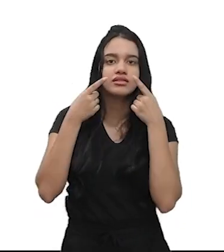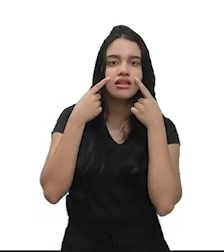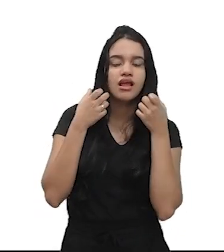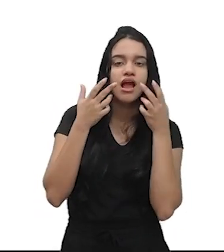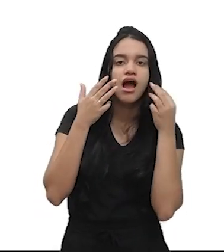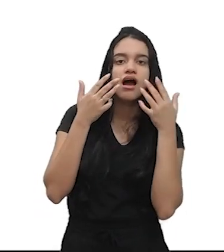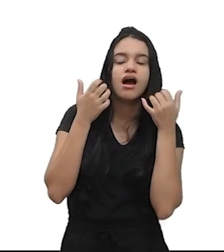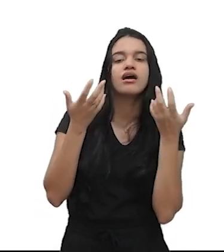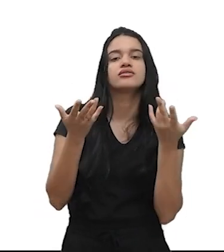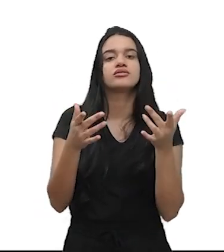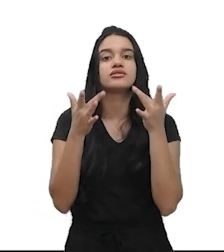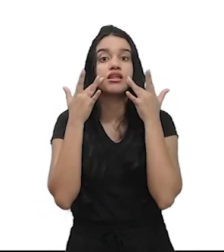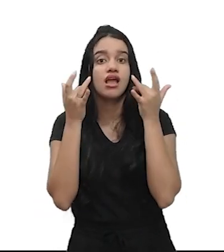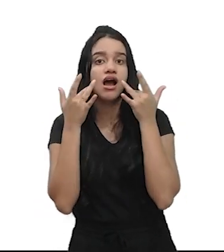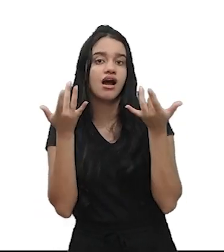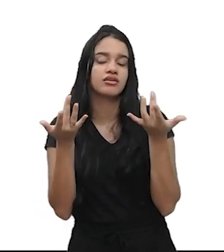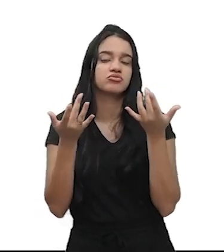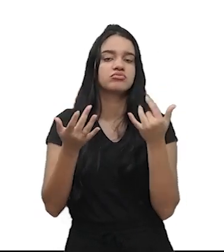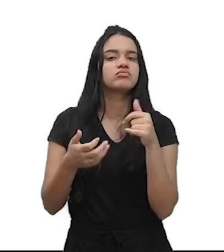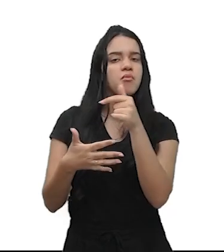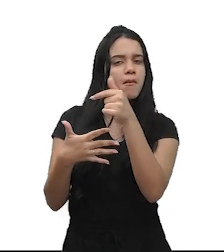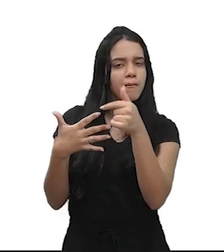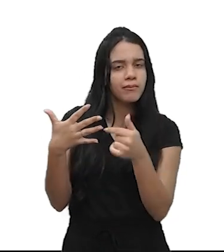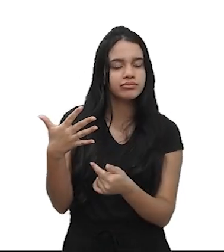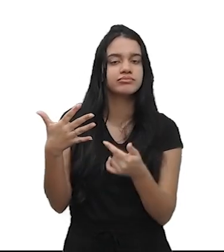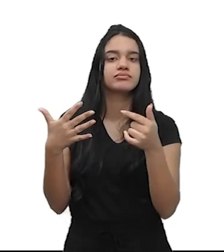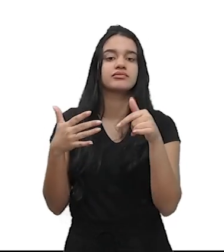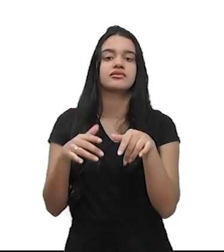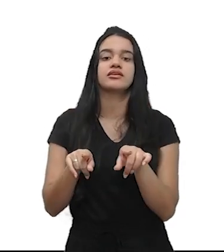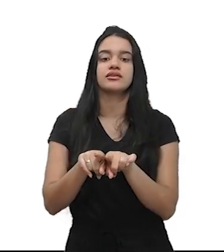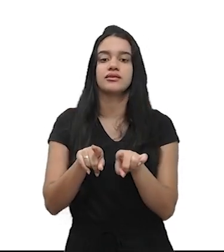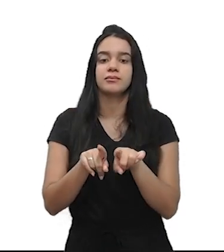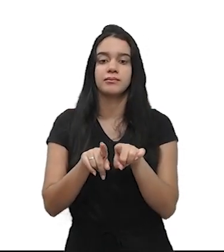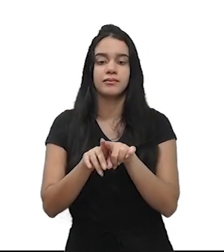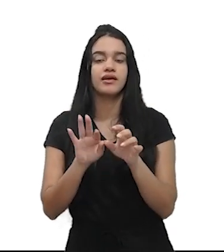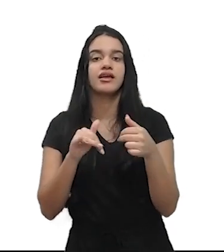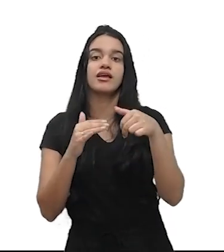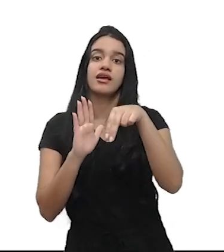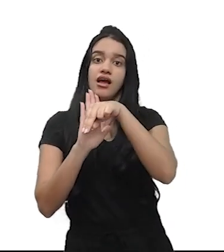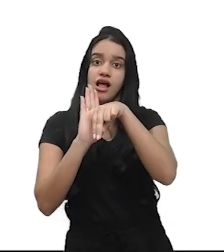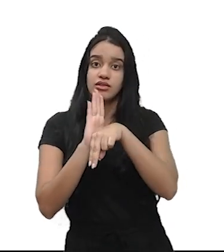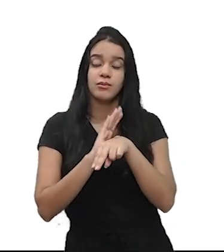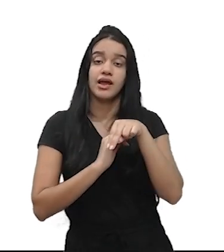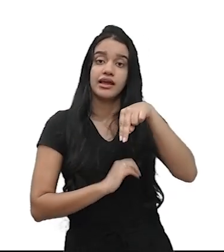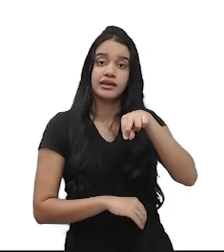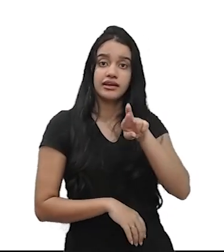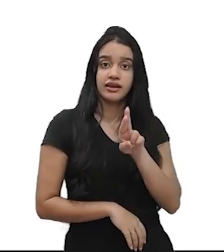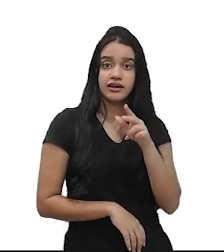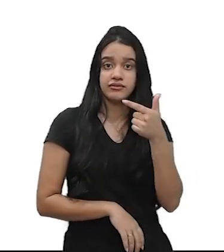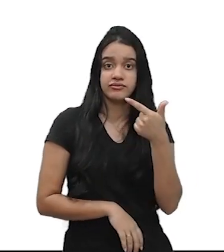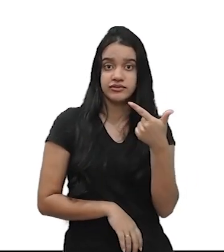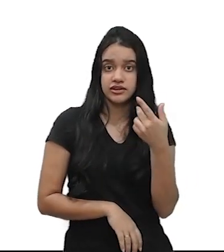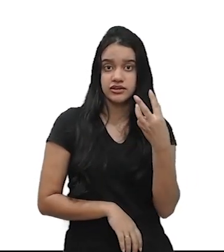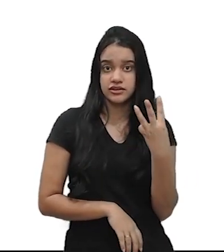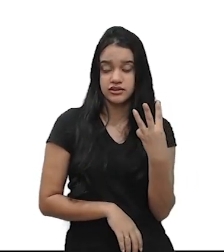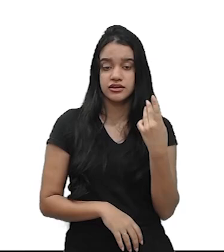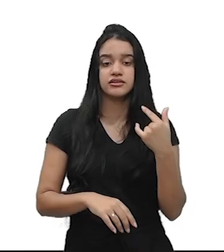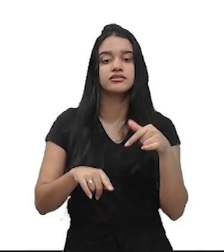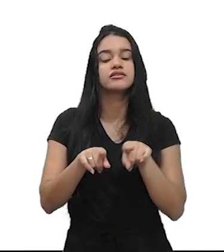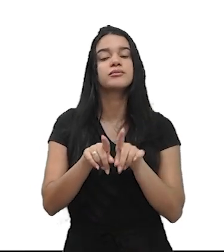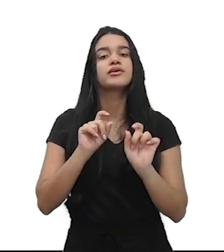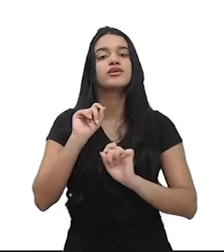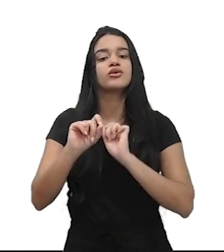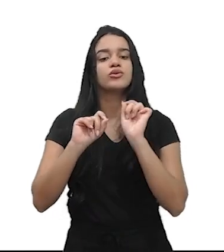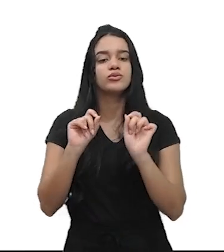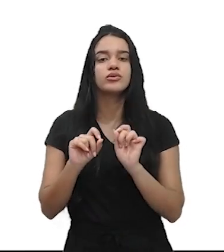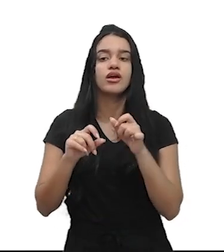E a norma regulamentadora número 23, a NR 23, conhecida de vocês, também vai estabelecer, tá? Que a